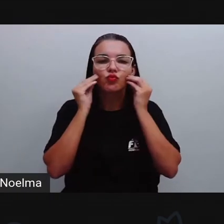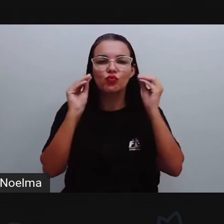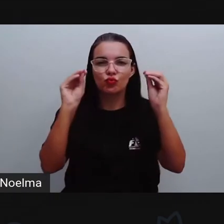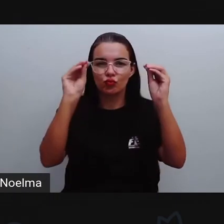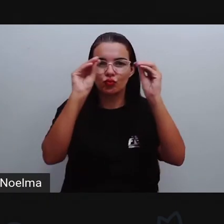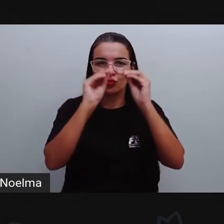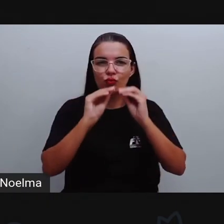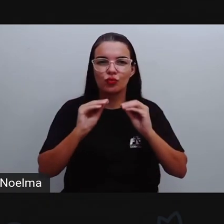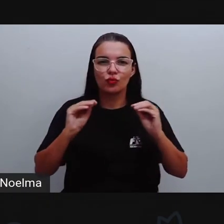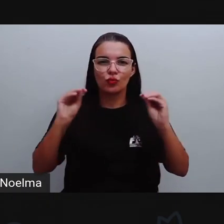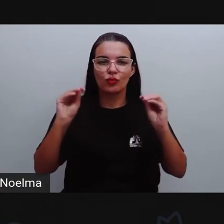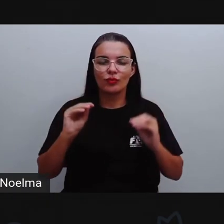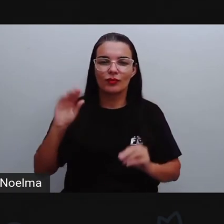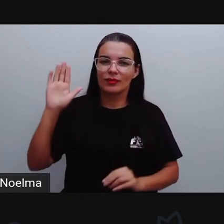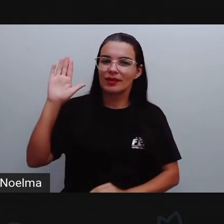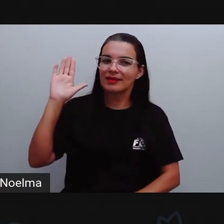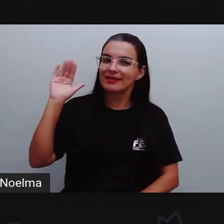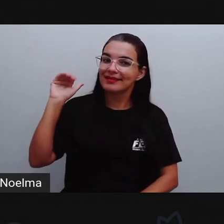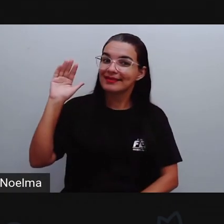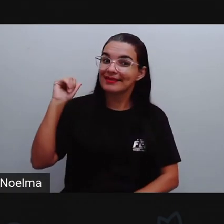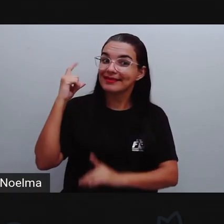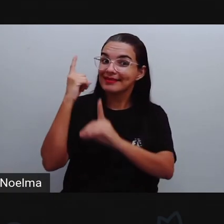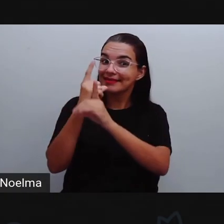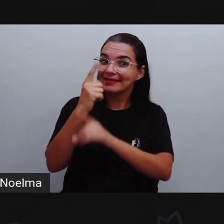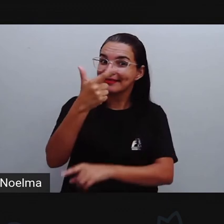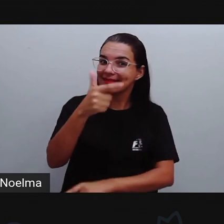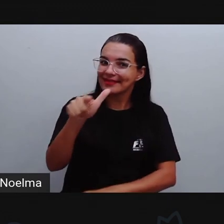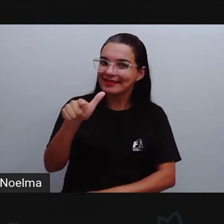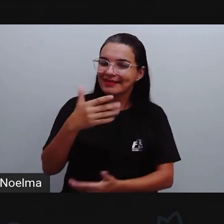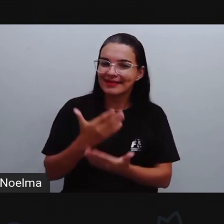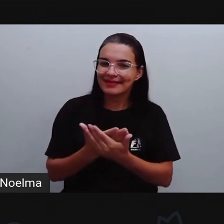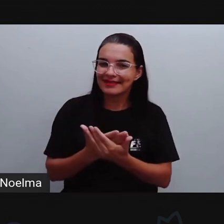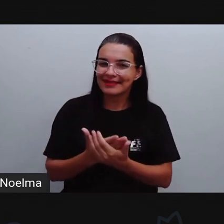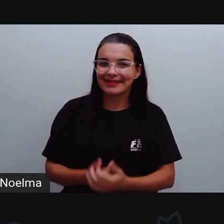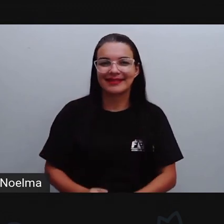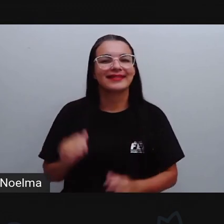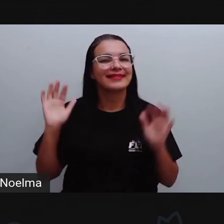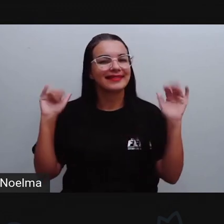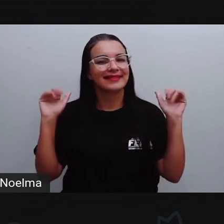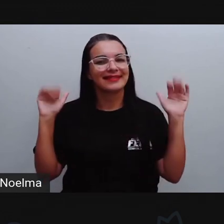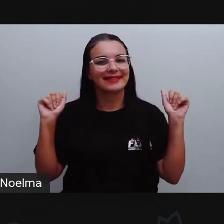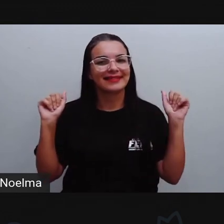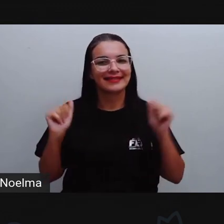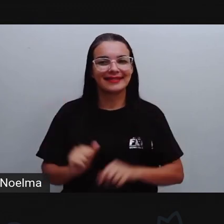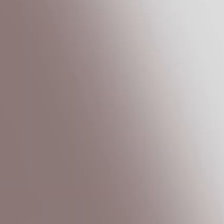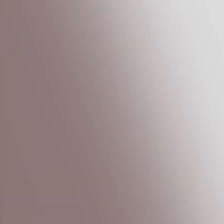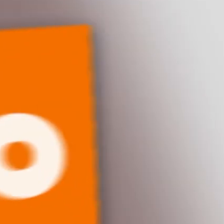cada um de vocês. E a gente se encontra na próxima aula, certo? Tchau, tchau!